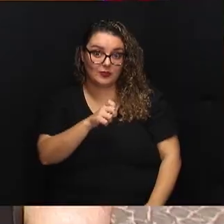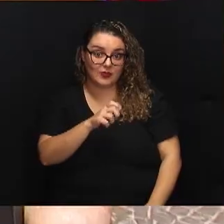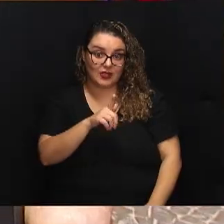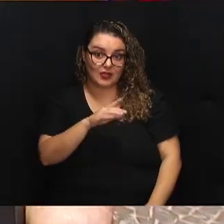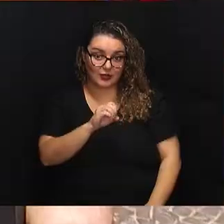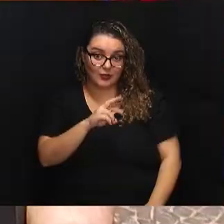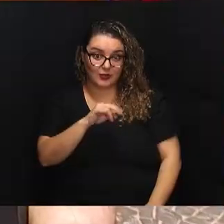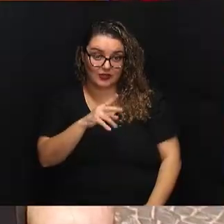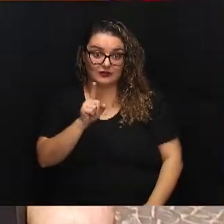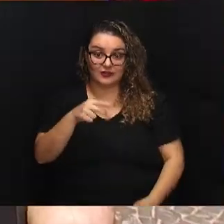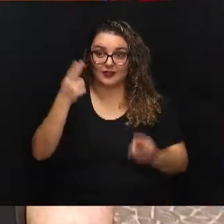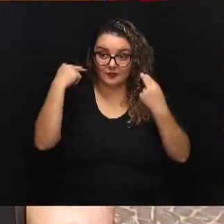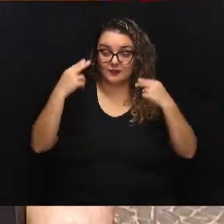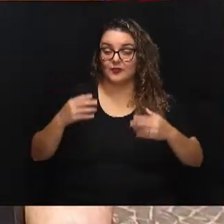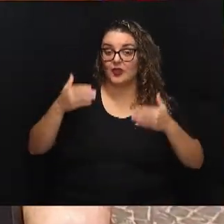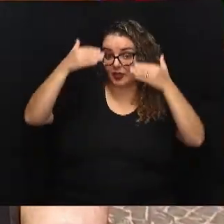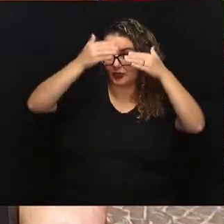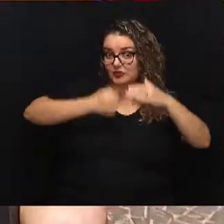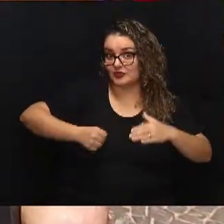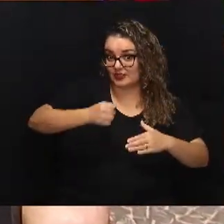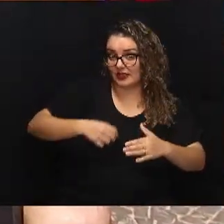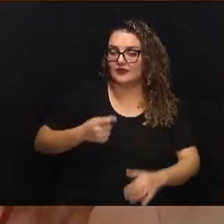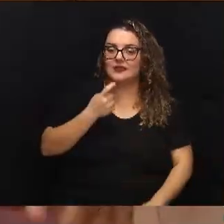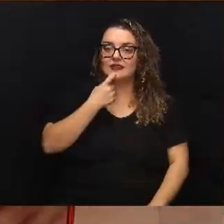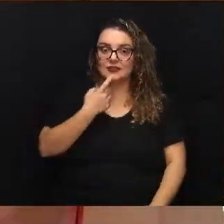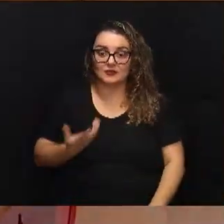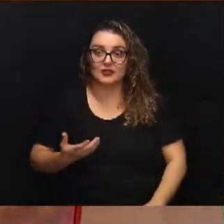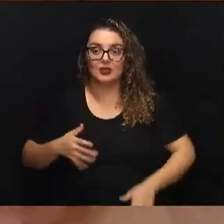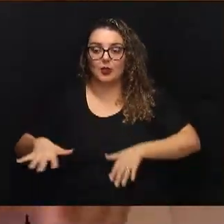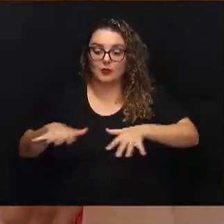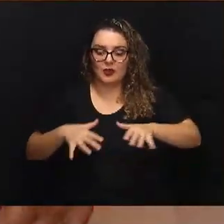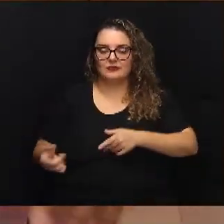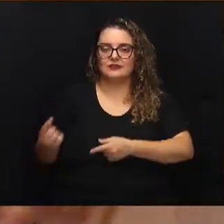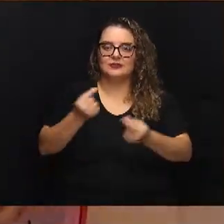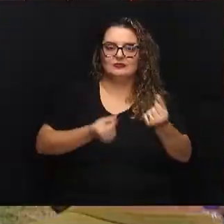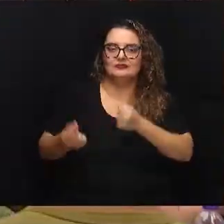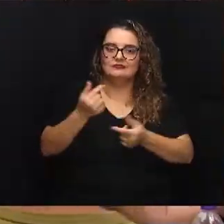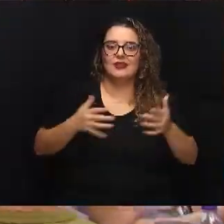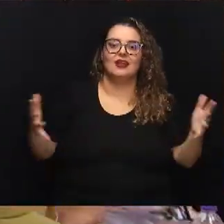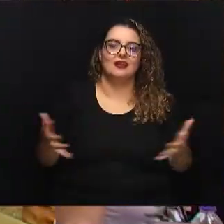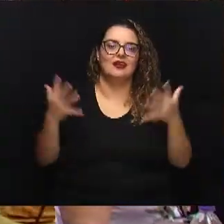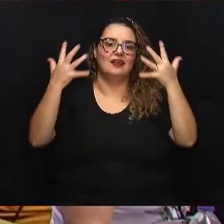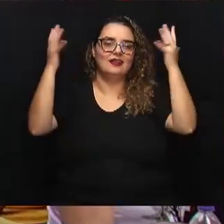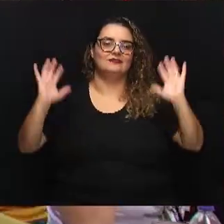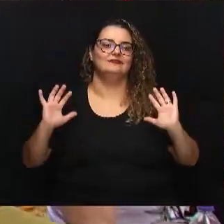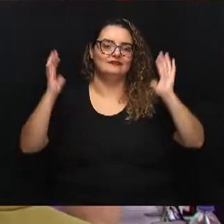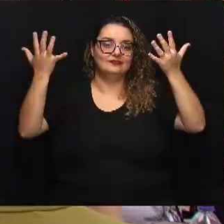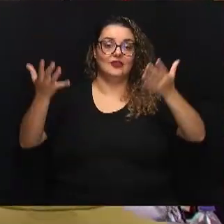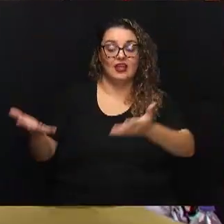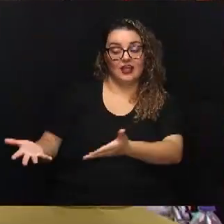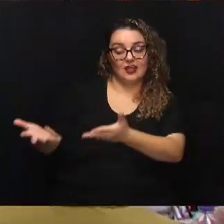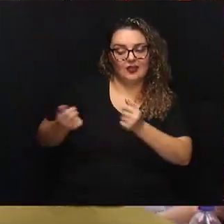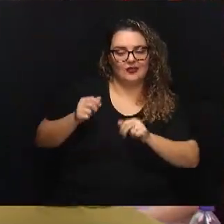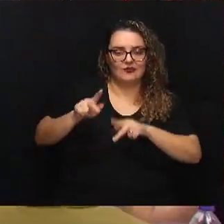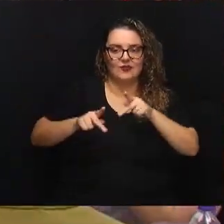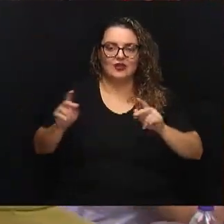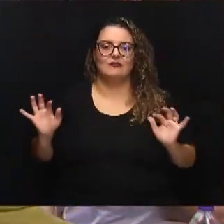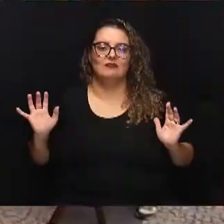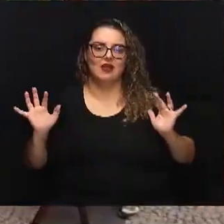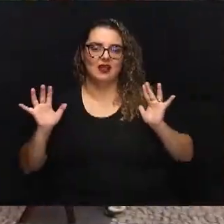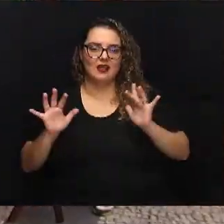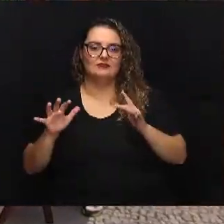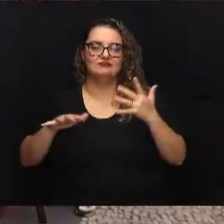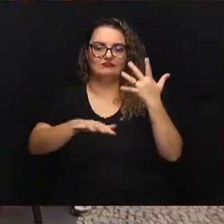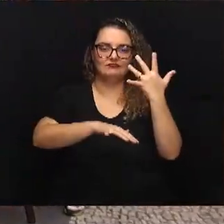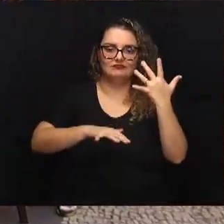ovelha. O Chefs Campinas movimenta a economia, celebra a cultura e convida a população a ocupar as